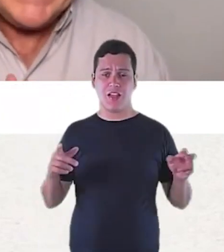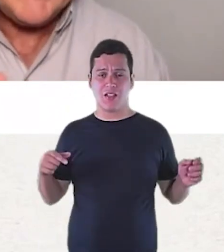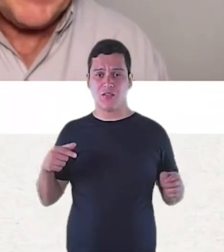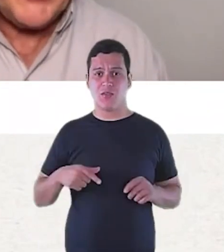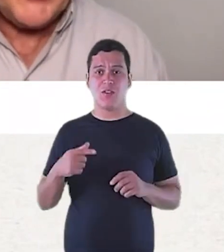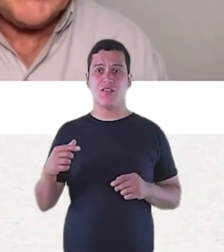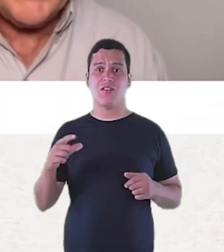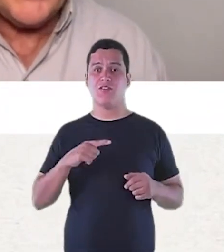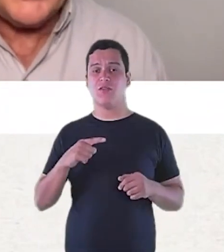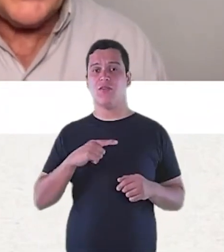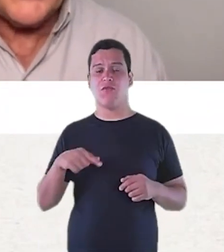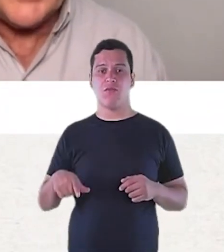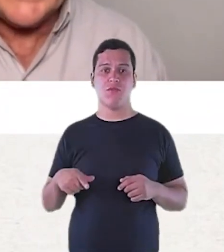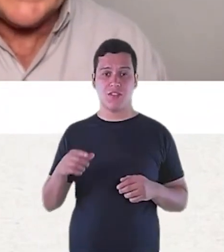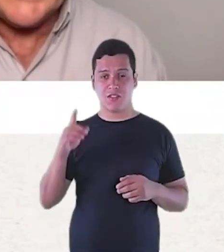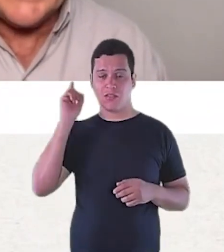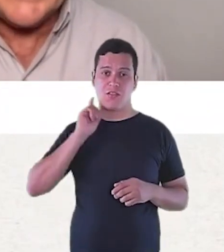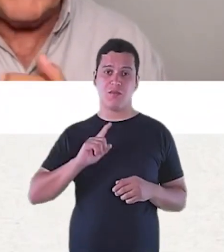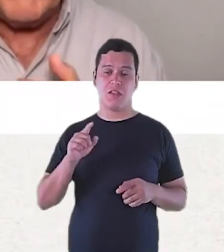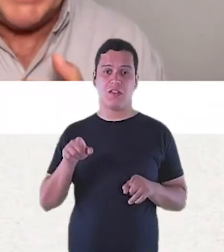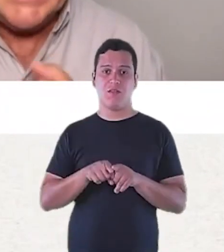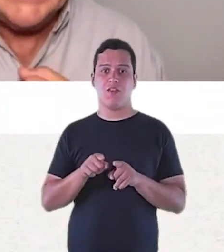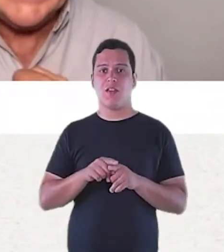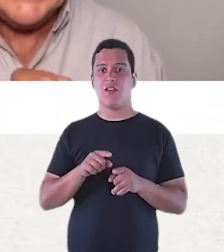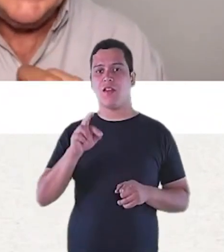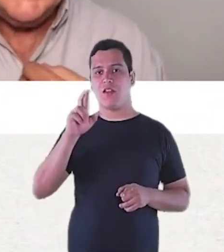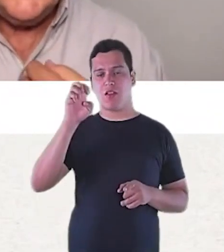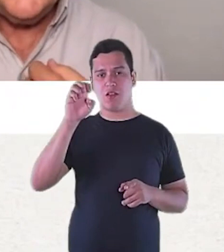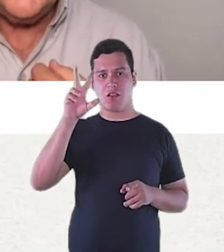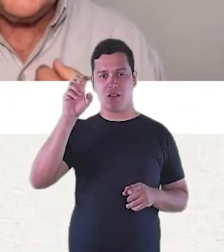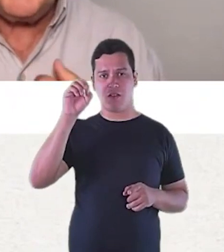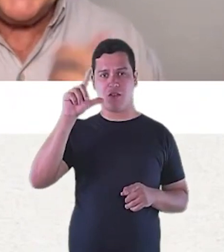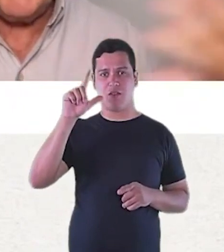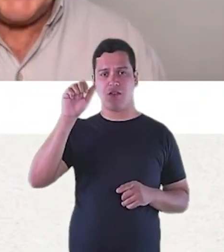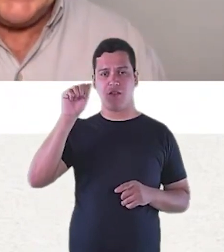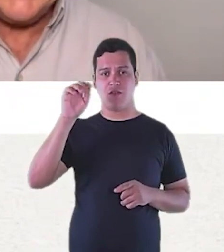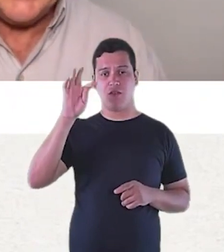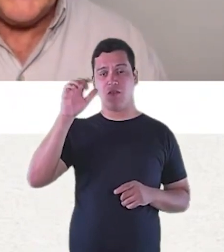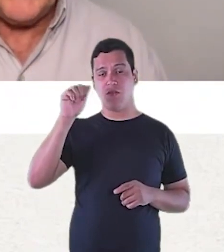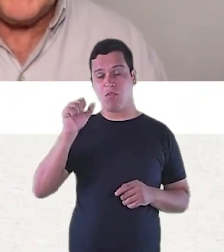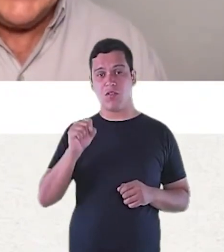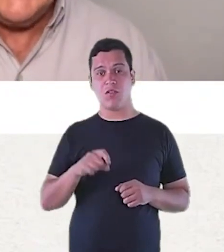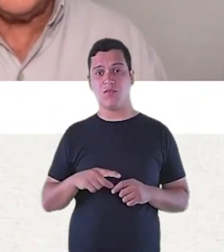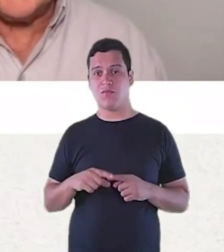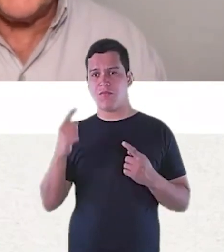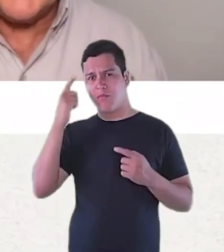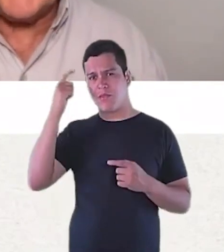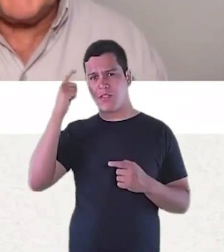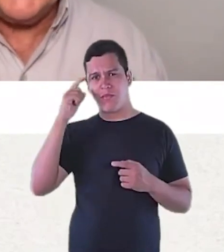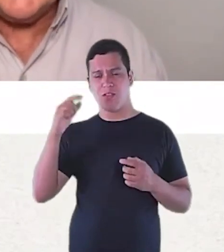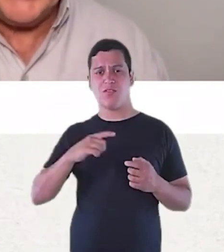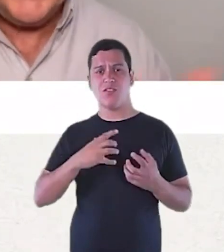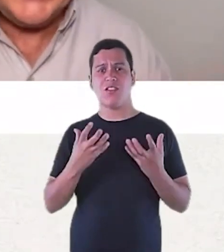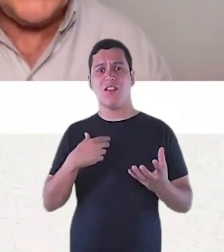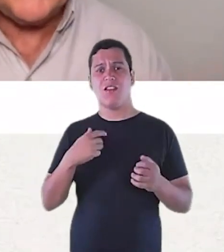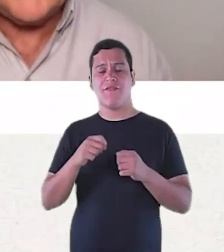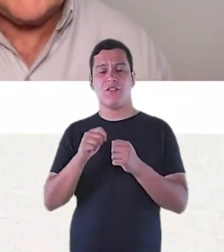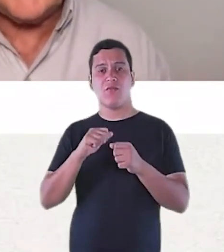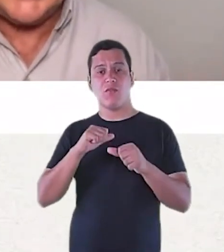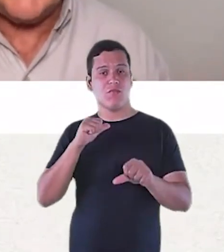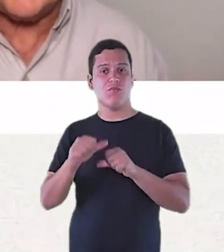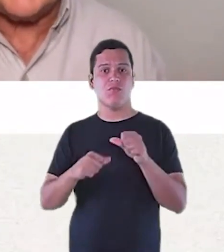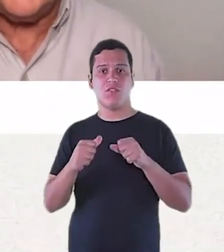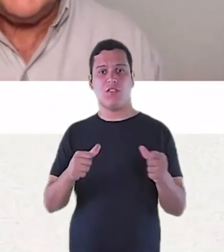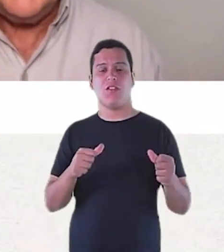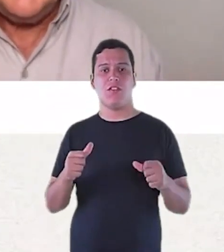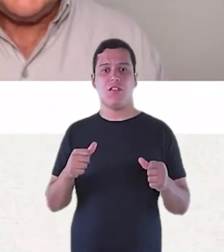dos Alfaiates, também conhecida como Conjuração Baiana. O Cipriano Barata, um dos líderes da Conjuração Baiana, também era dono de